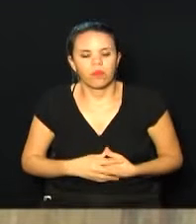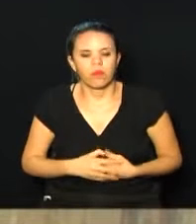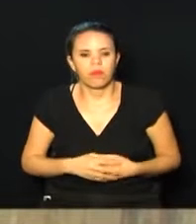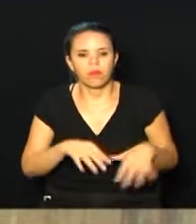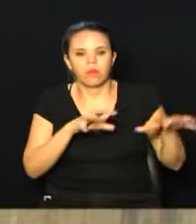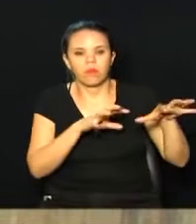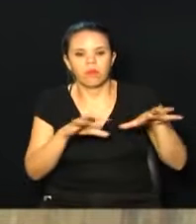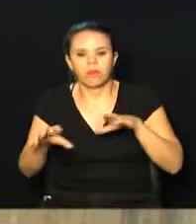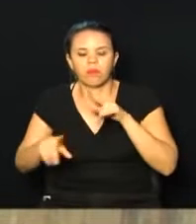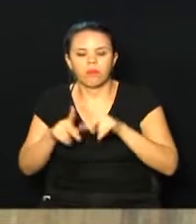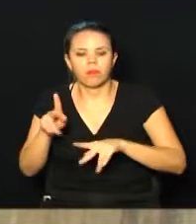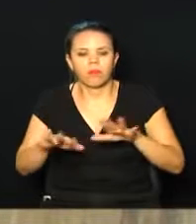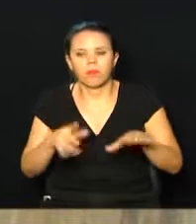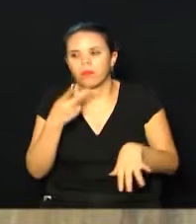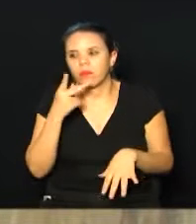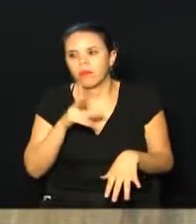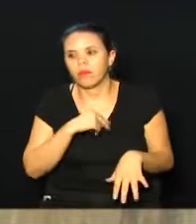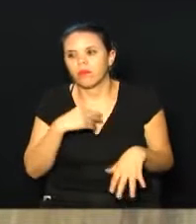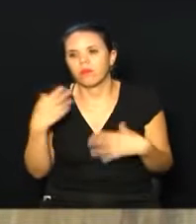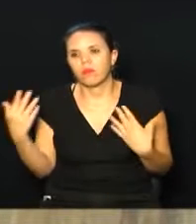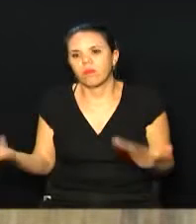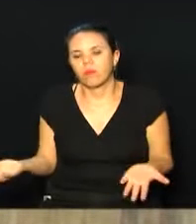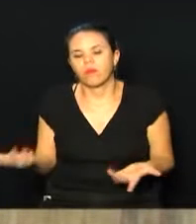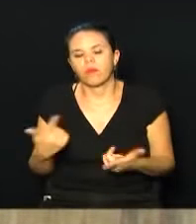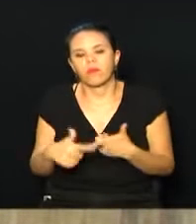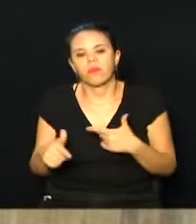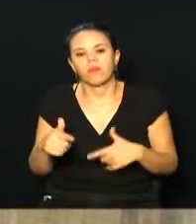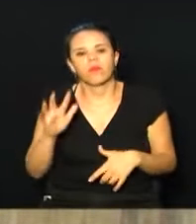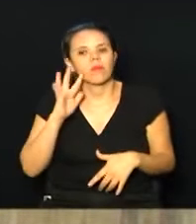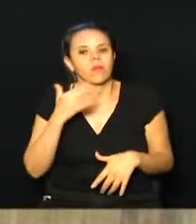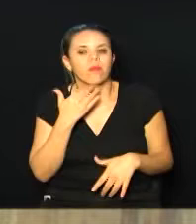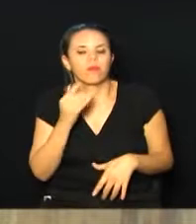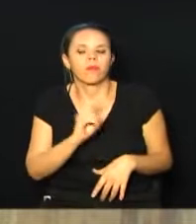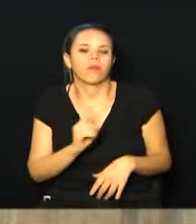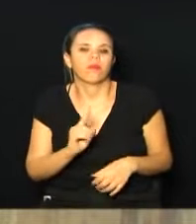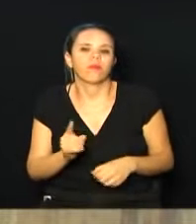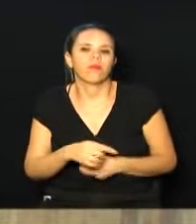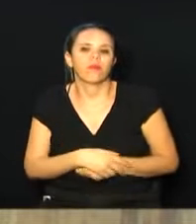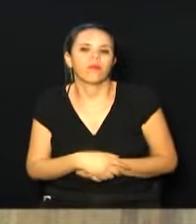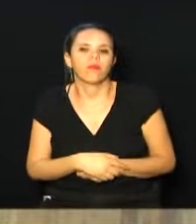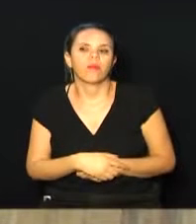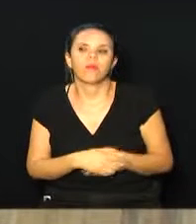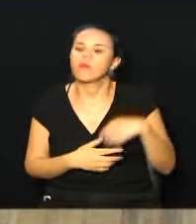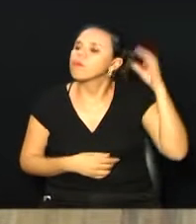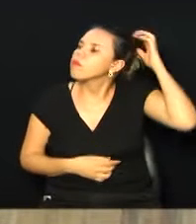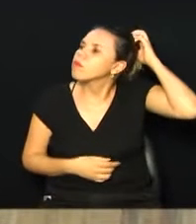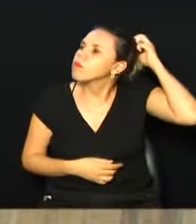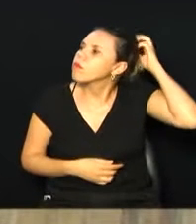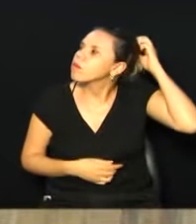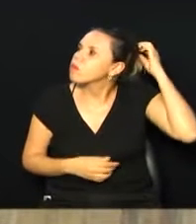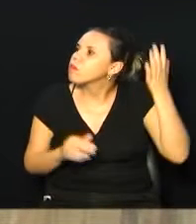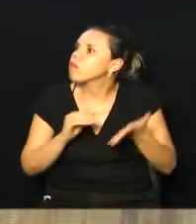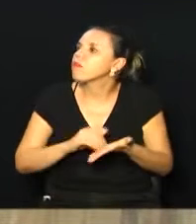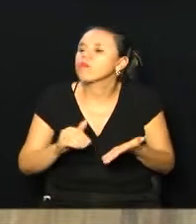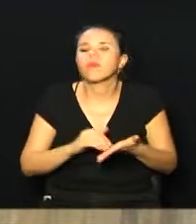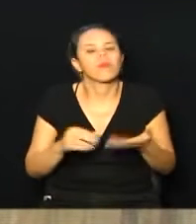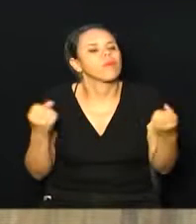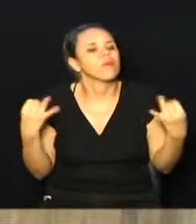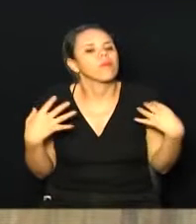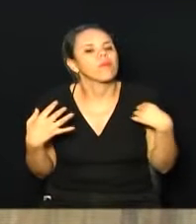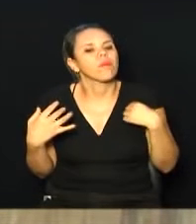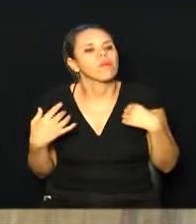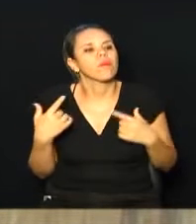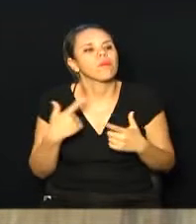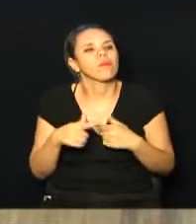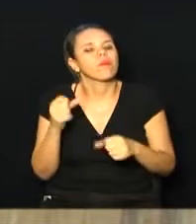As pessoas às vezes falam, olha, a situação não resolve, e aí o secretário explicou, olha, é um outro tipo